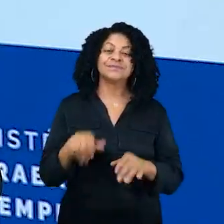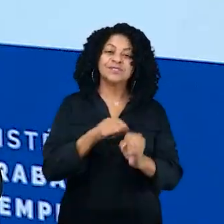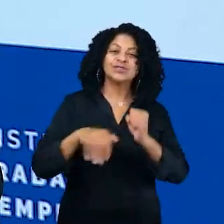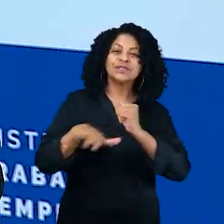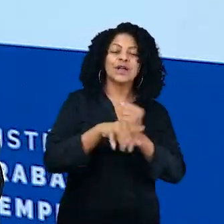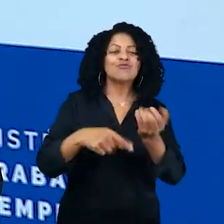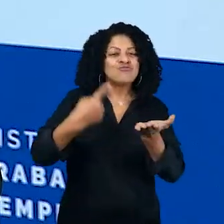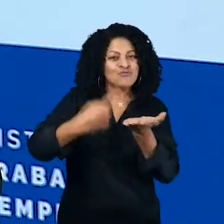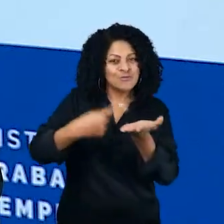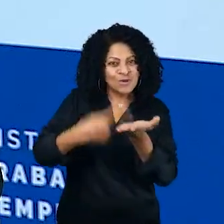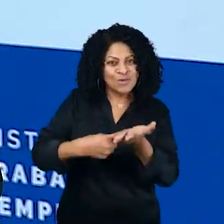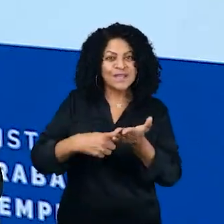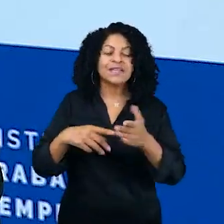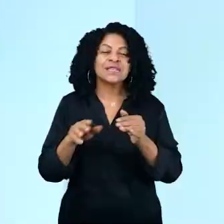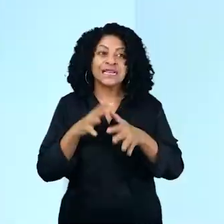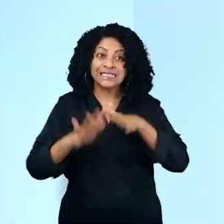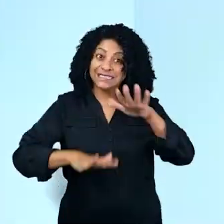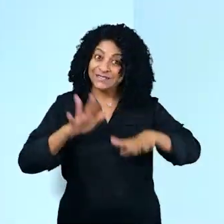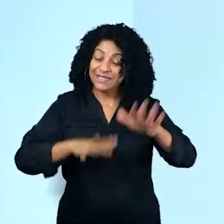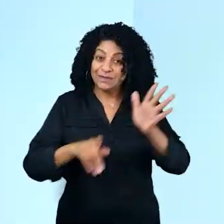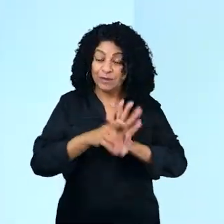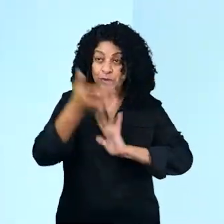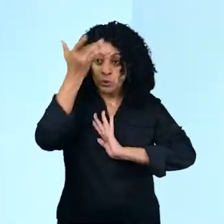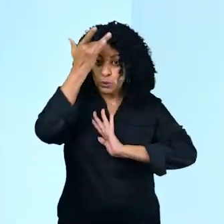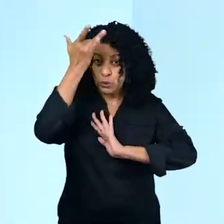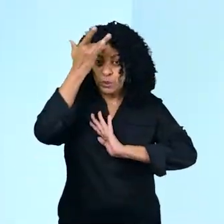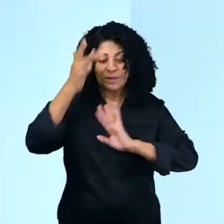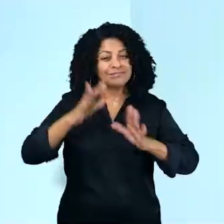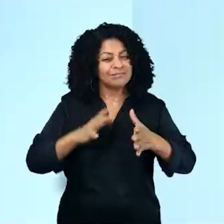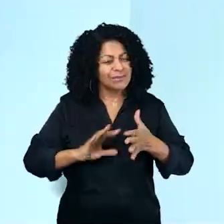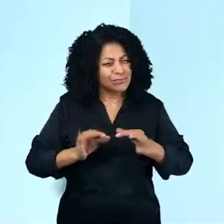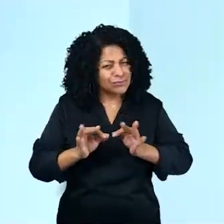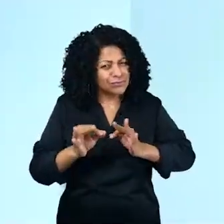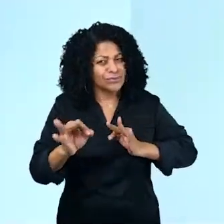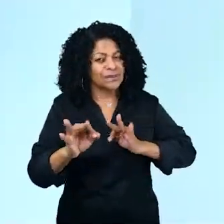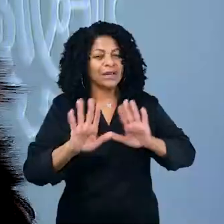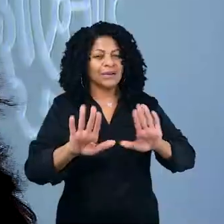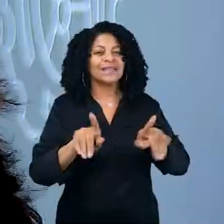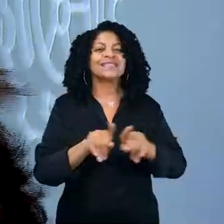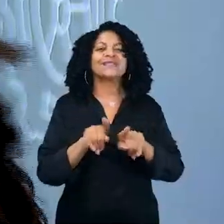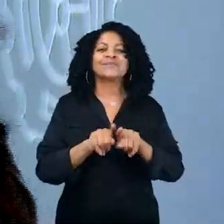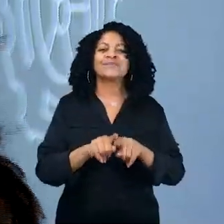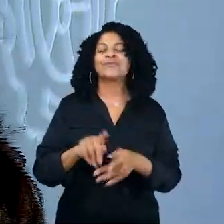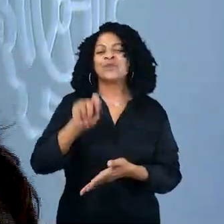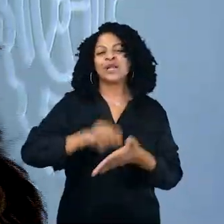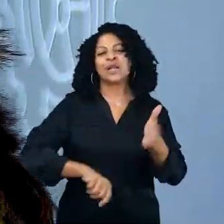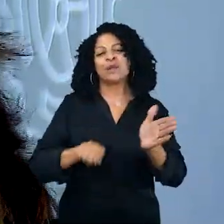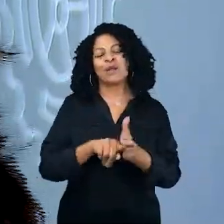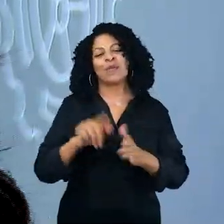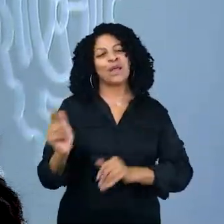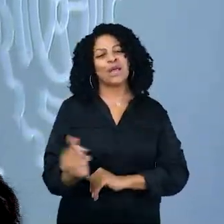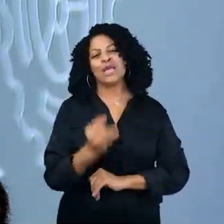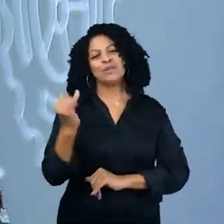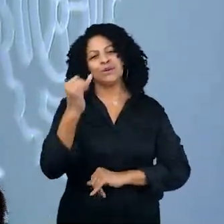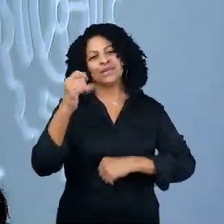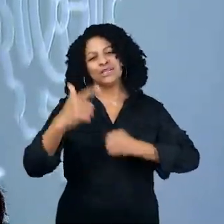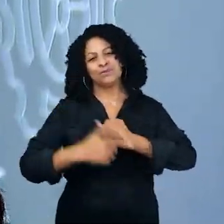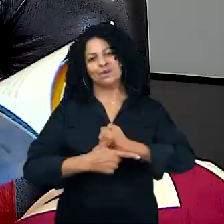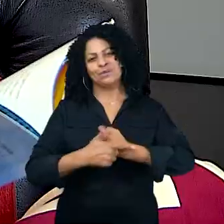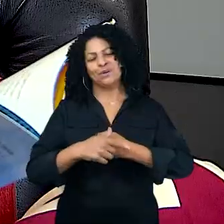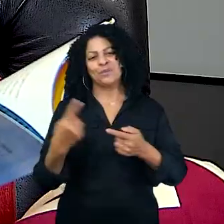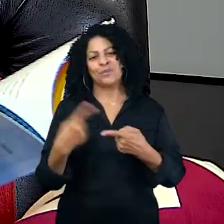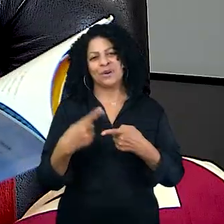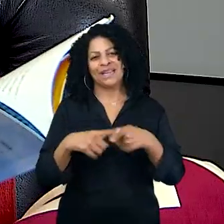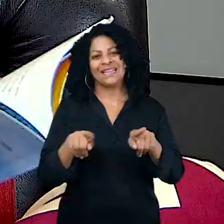compromisso social que leva algum tempo para amadurecer, mas a gente acredita que o relatório tem um papel importante porque